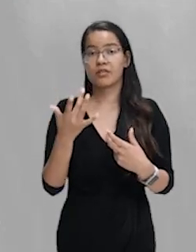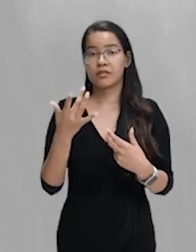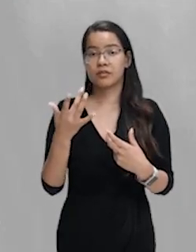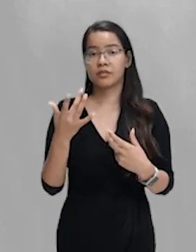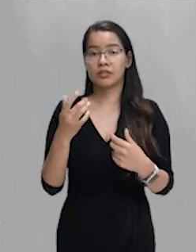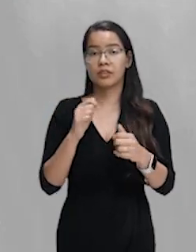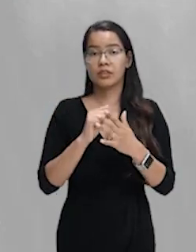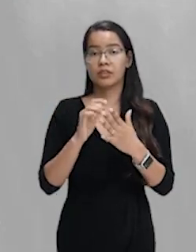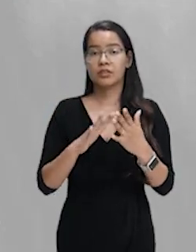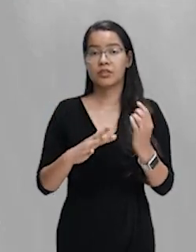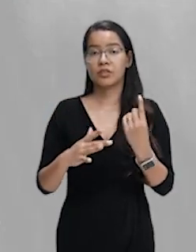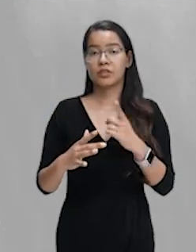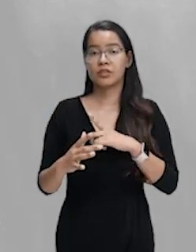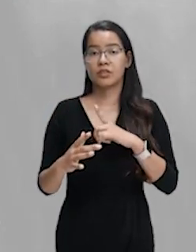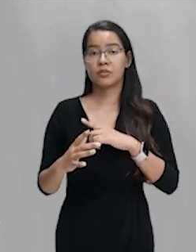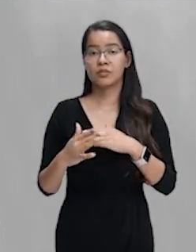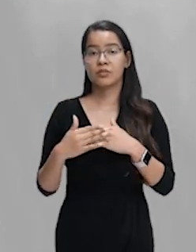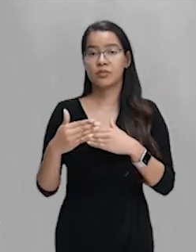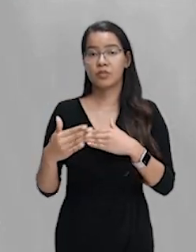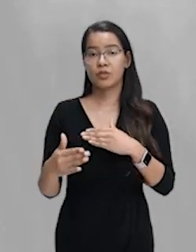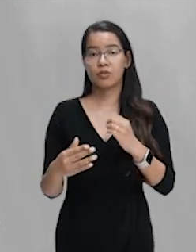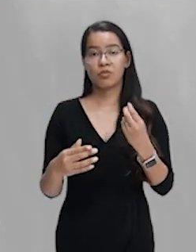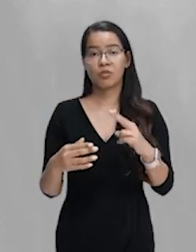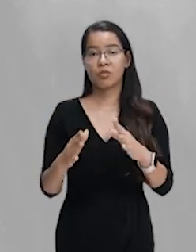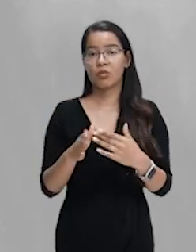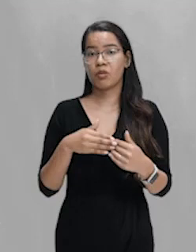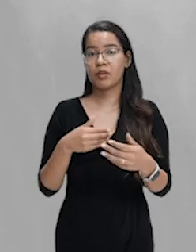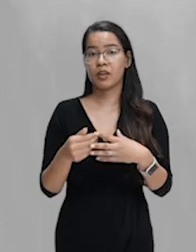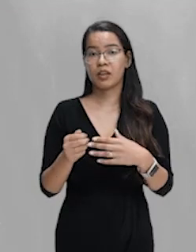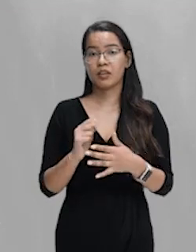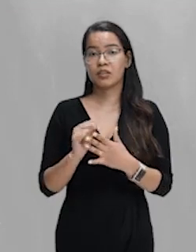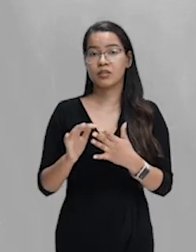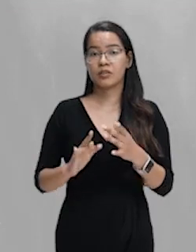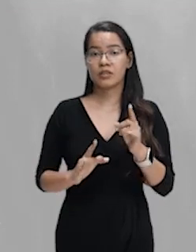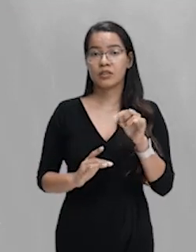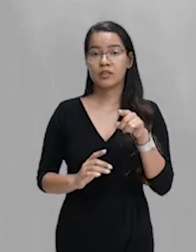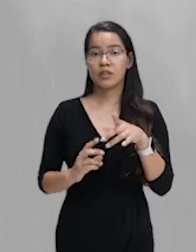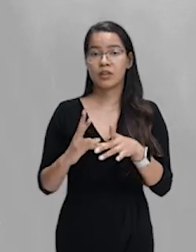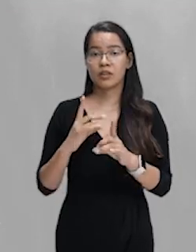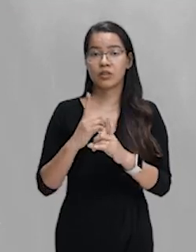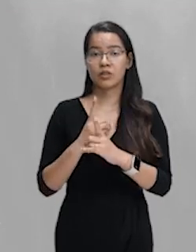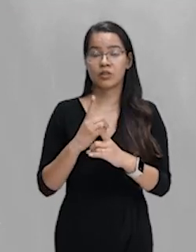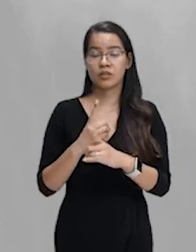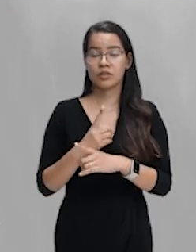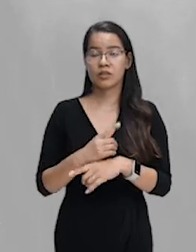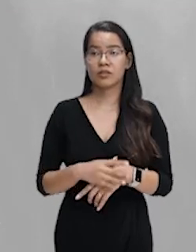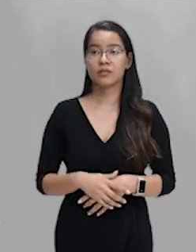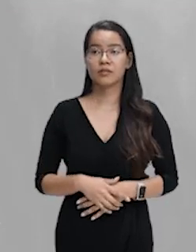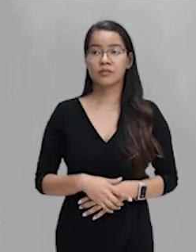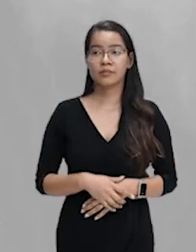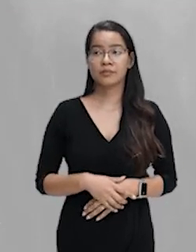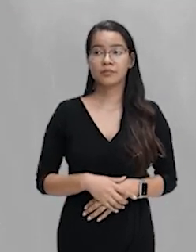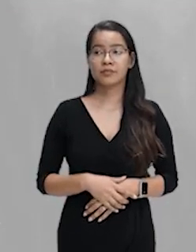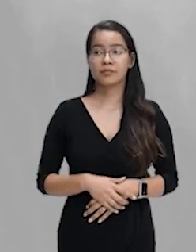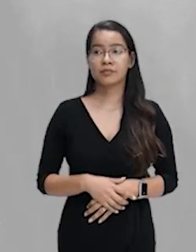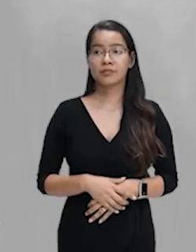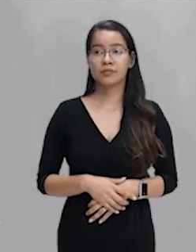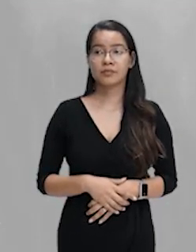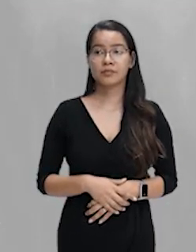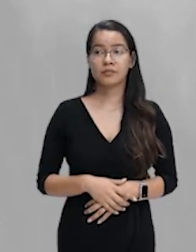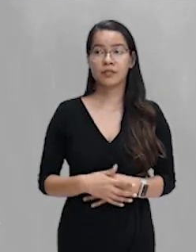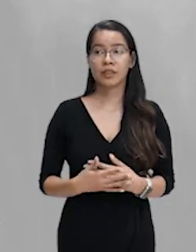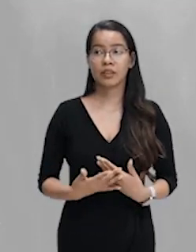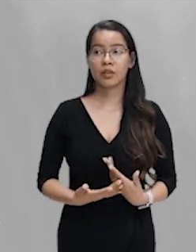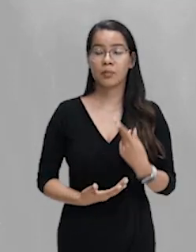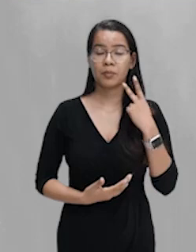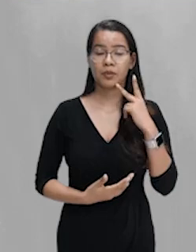nas atividades que nós temos lá na frente, em qualquer atividade que vocês vão encontrar lá no portal, tá? Lá na plataforma Gonçalves Dias. Então,